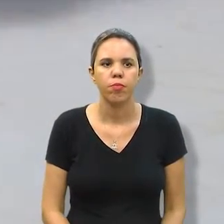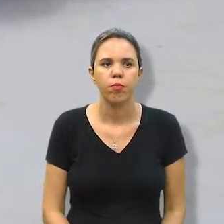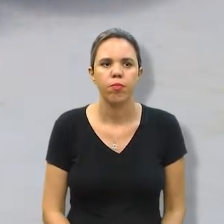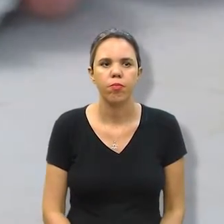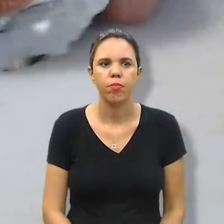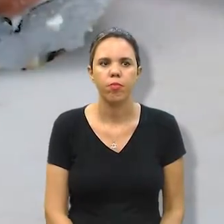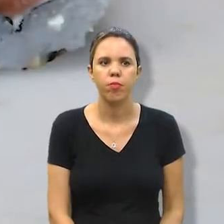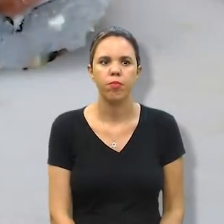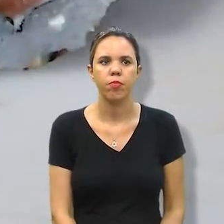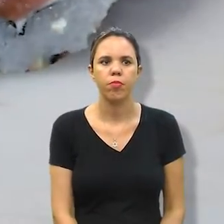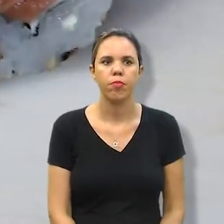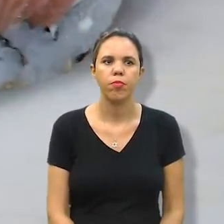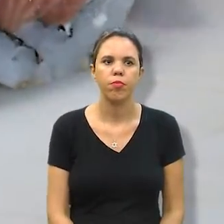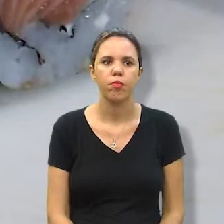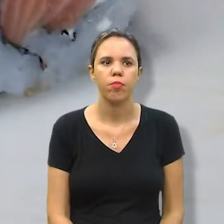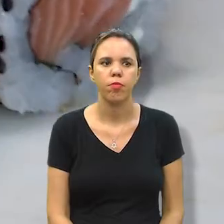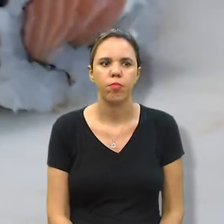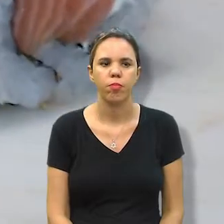e